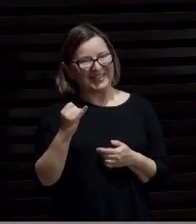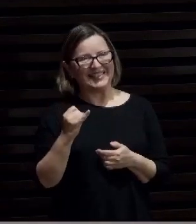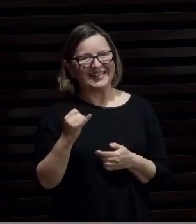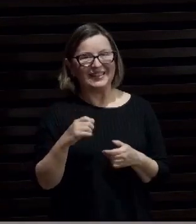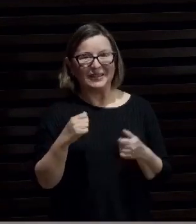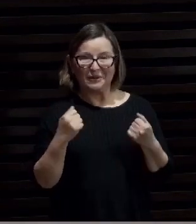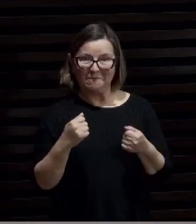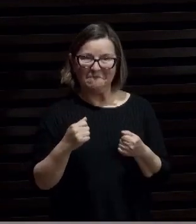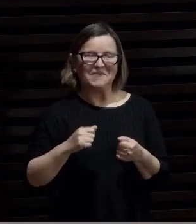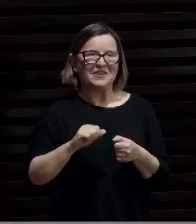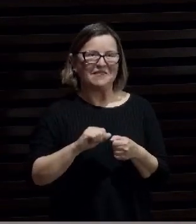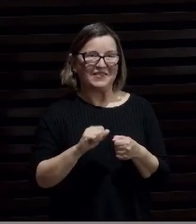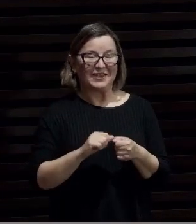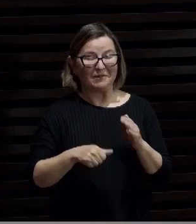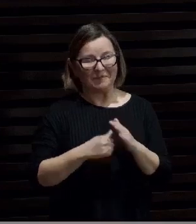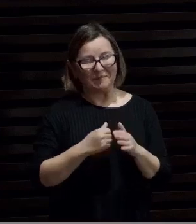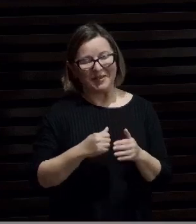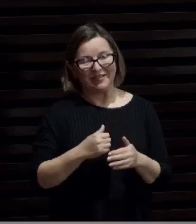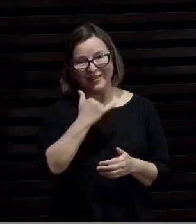irmãos pelo equívoco.